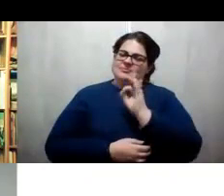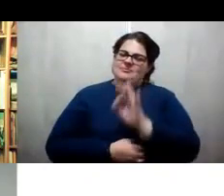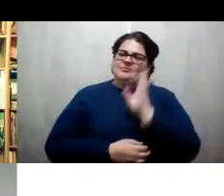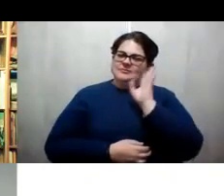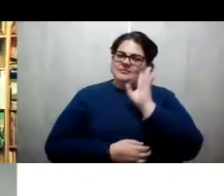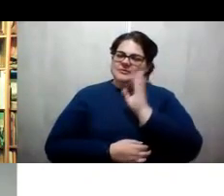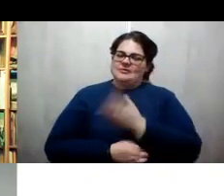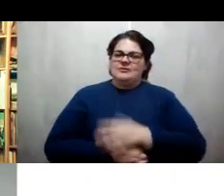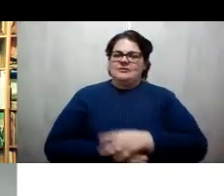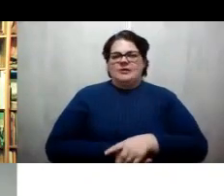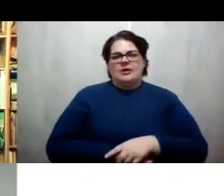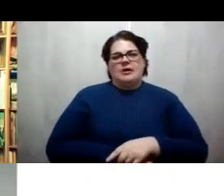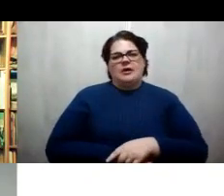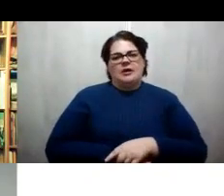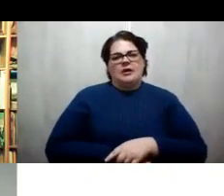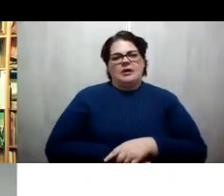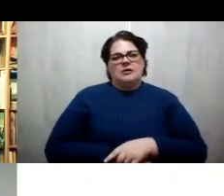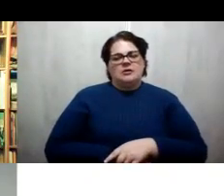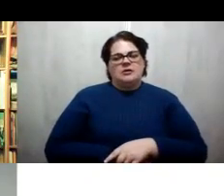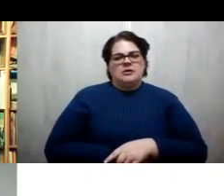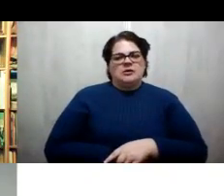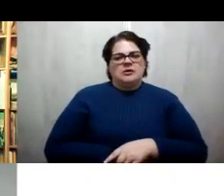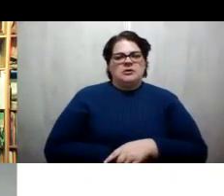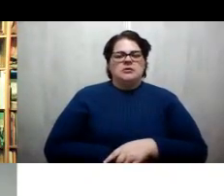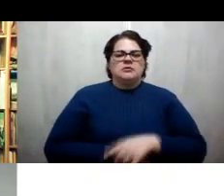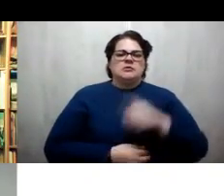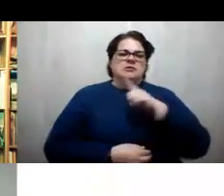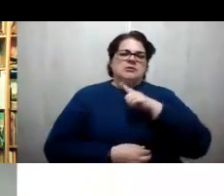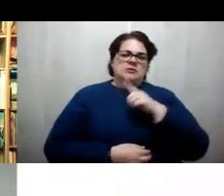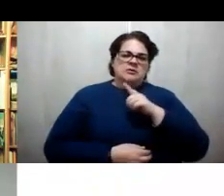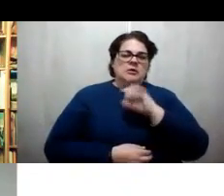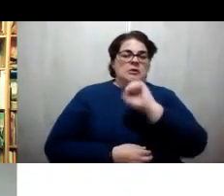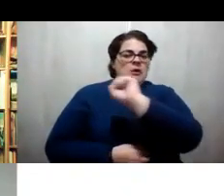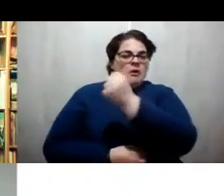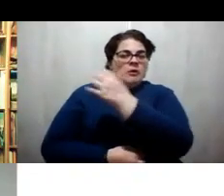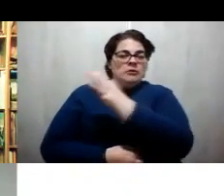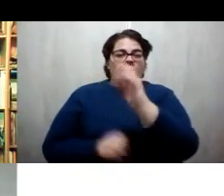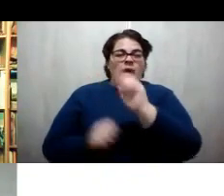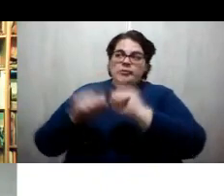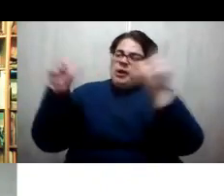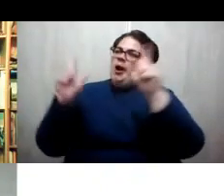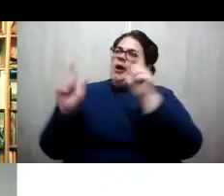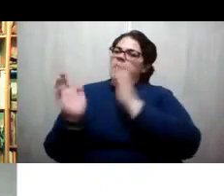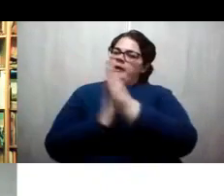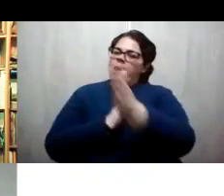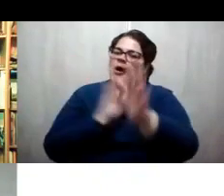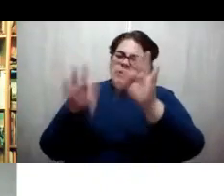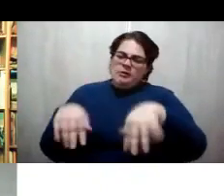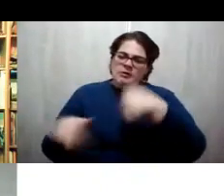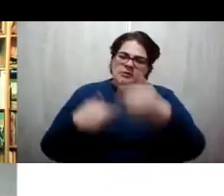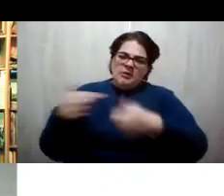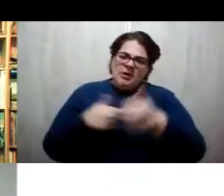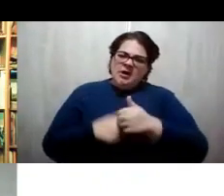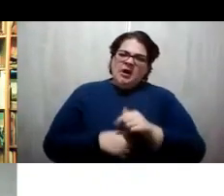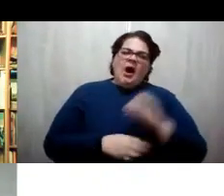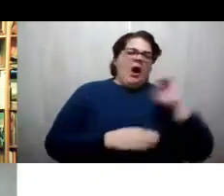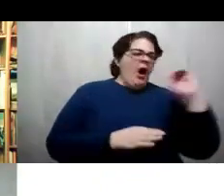a gente deixava o sambódromo, tipo, 8 horas da manhã, você acredita? Era das 8 às